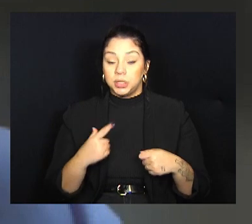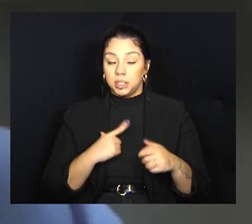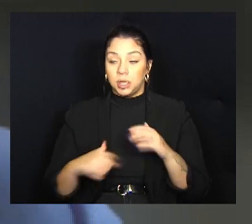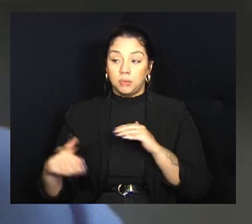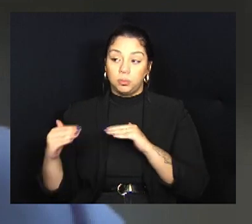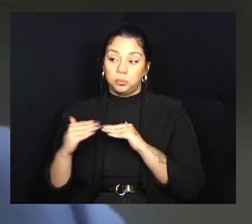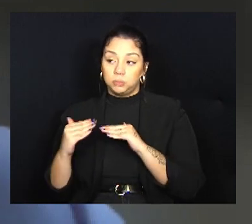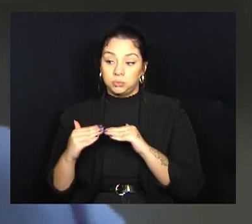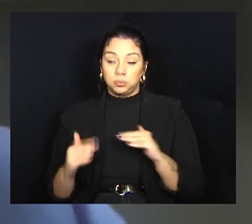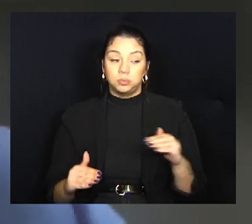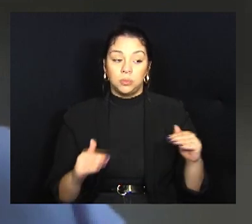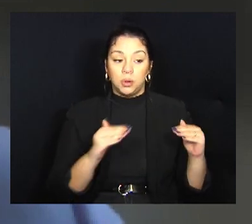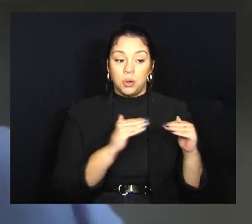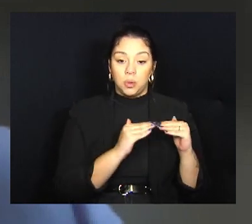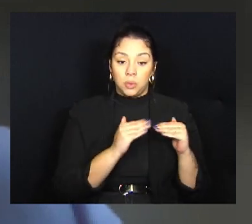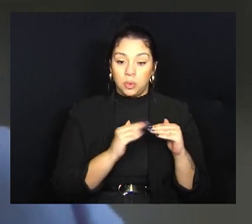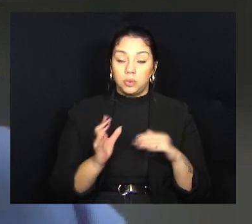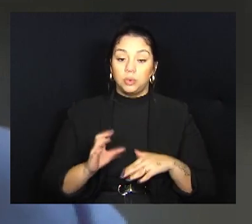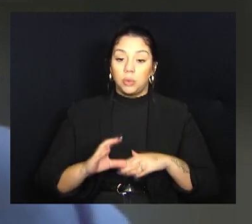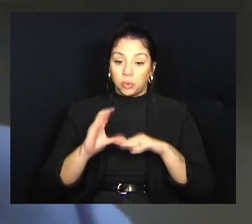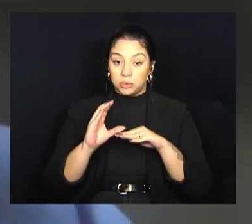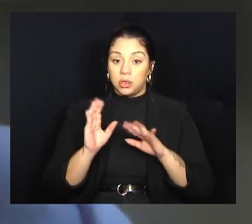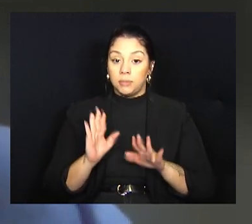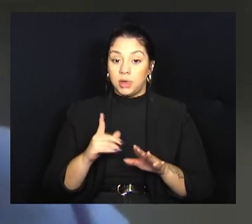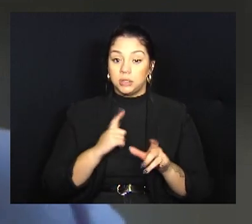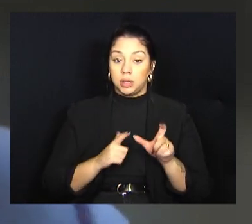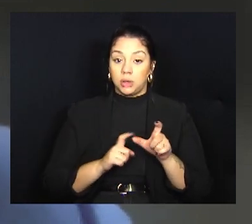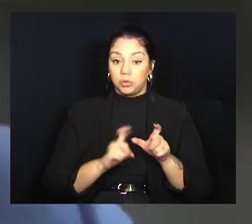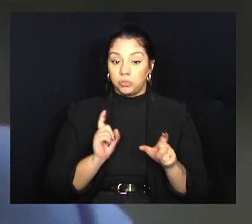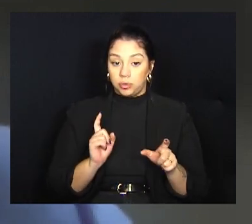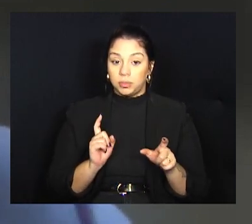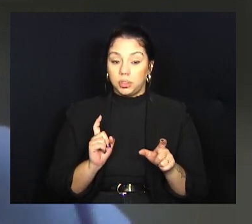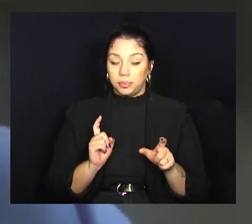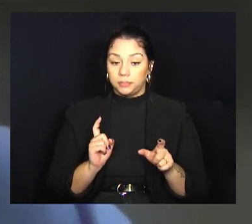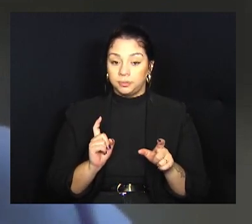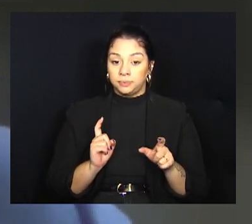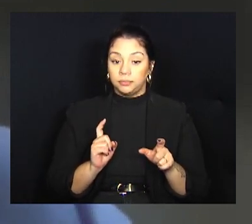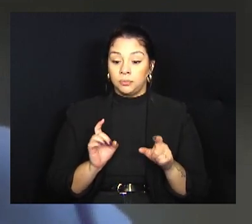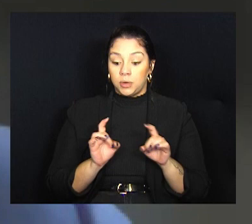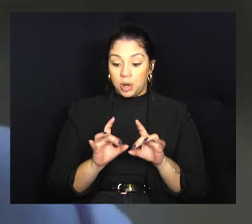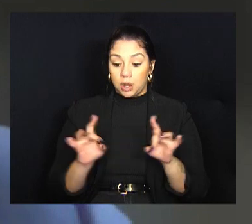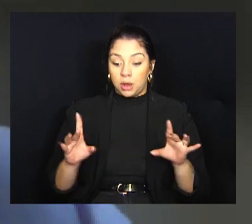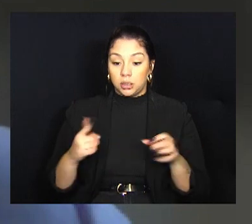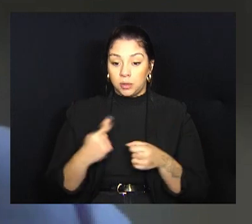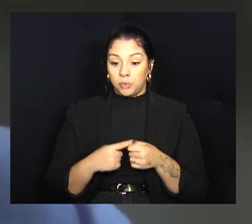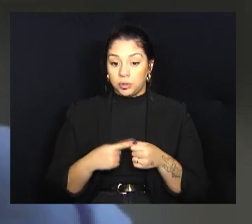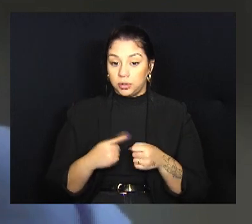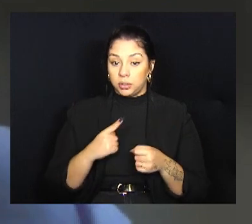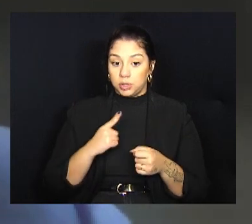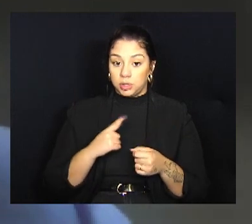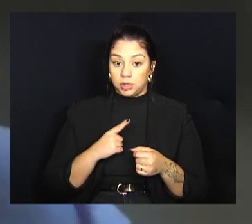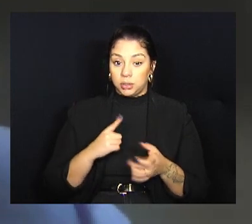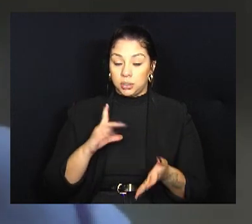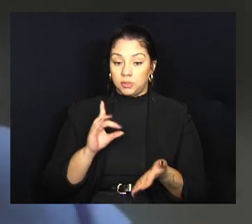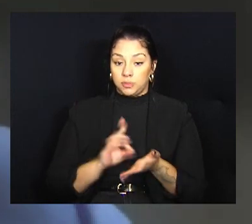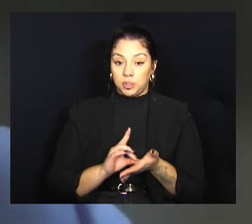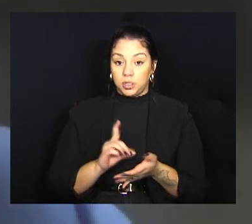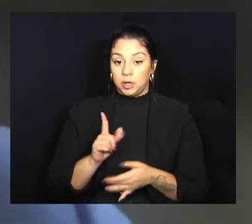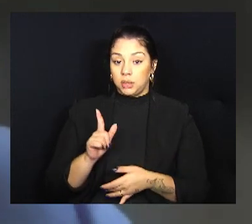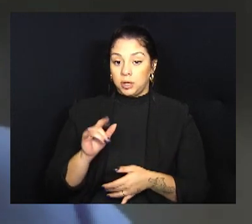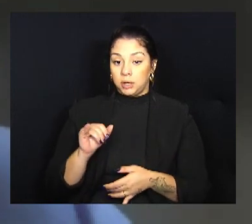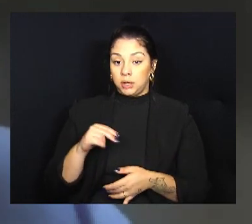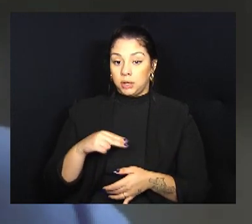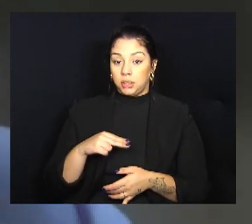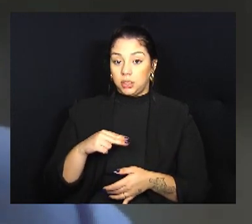no Conselho, mas eles têm autonomia para... Cada município tem autonomia para fixar sua alíquota. Vai ser fixada uma alíquota